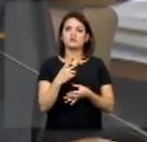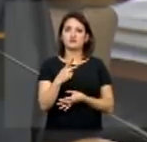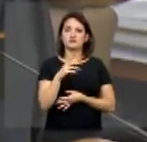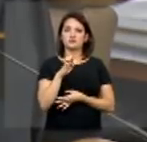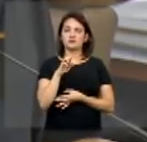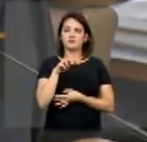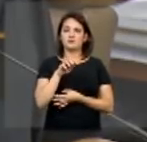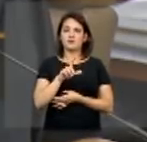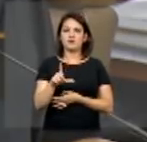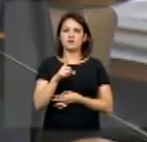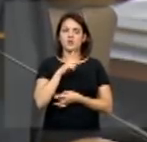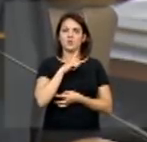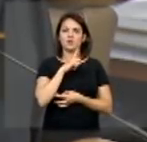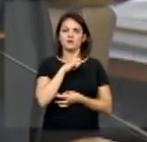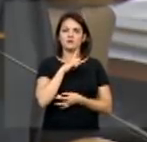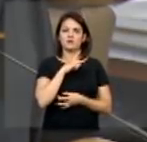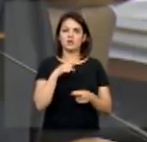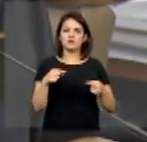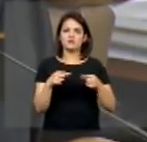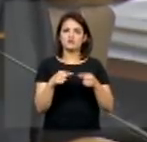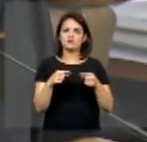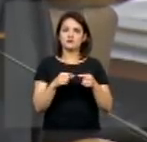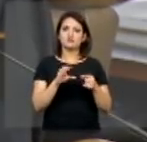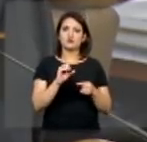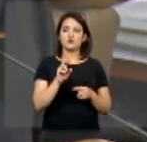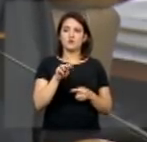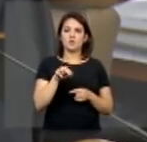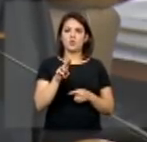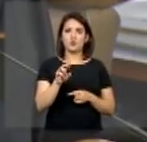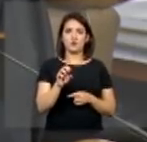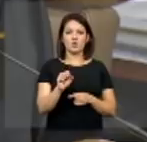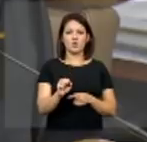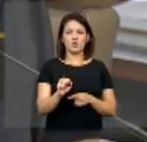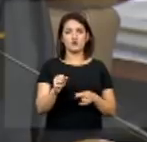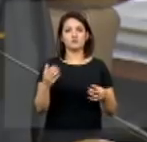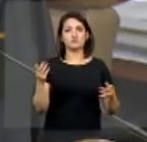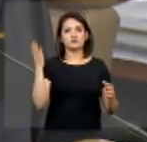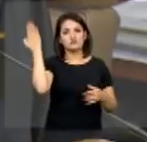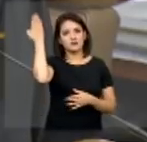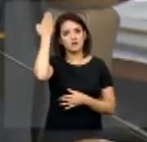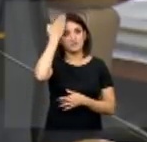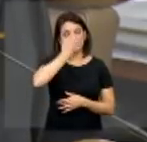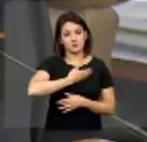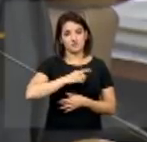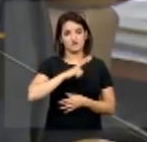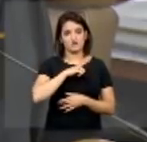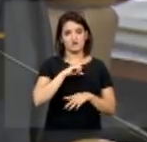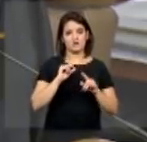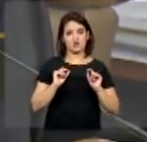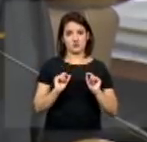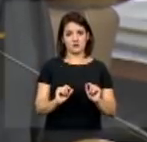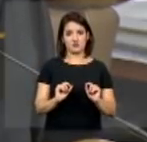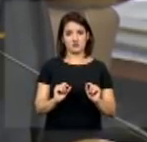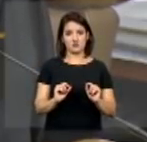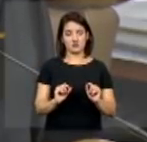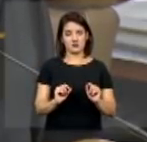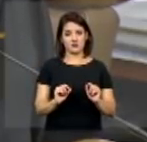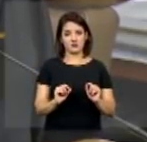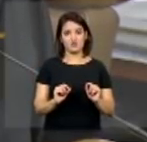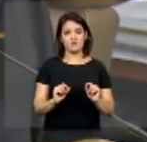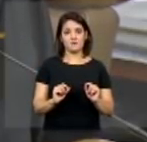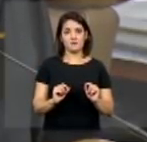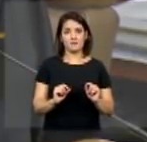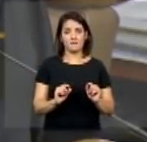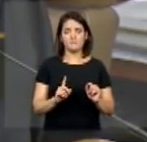com o ónus da prova que em linhas gerais confere o titular da ação penal a tarefa de desconstituição do